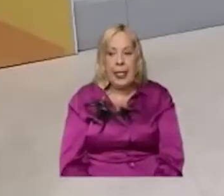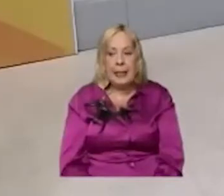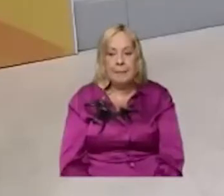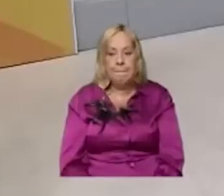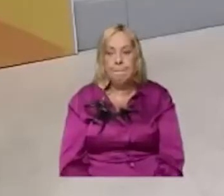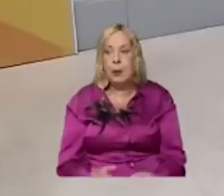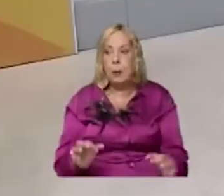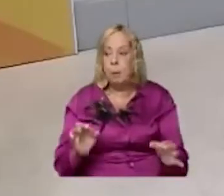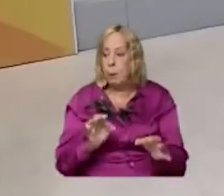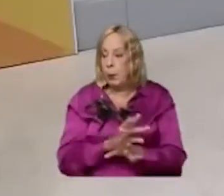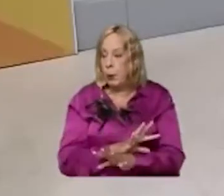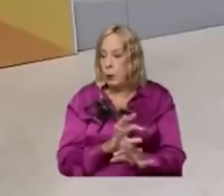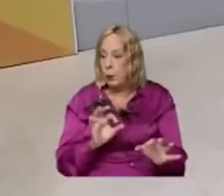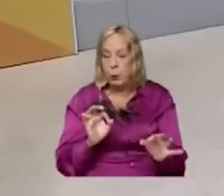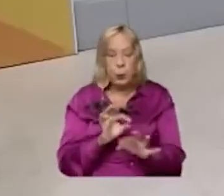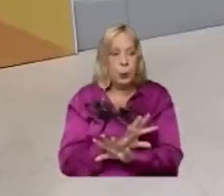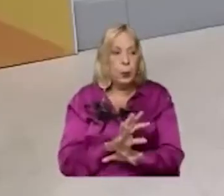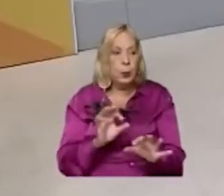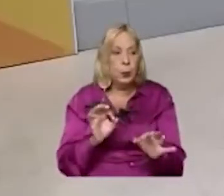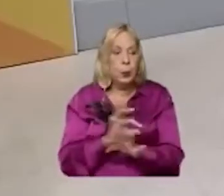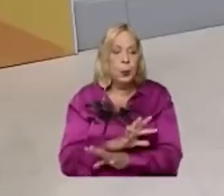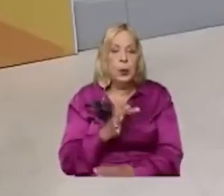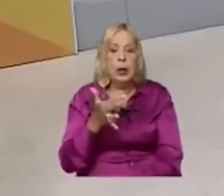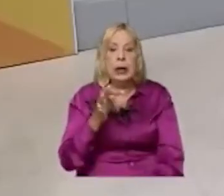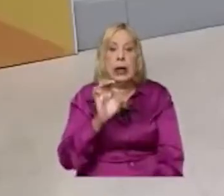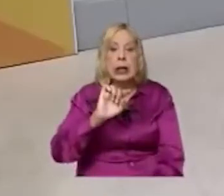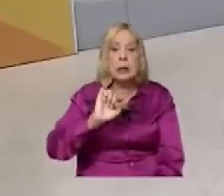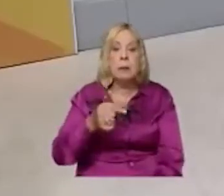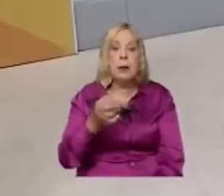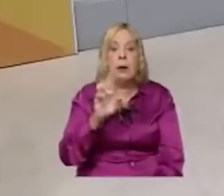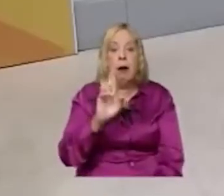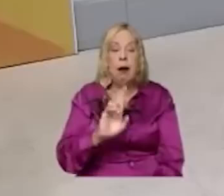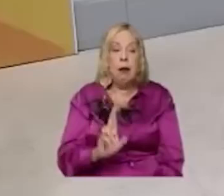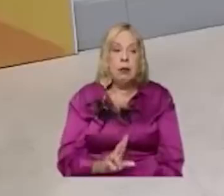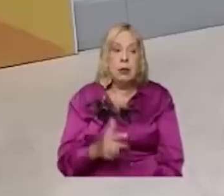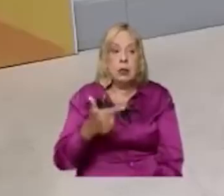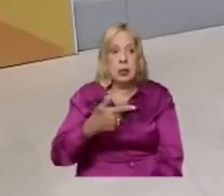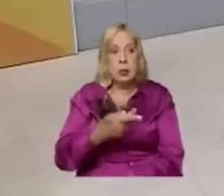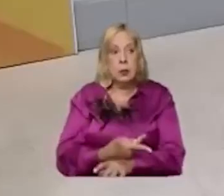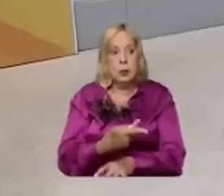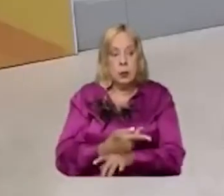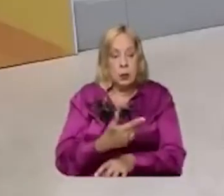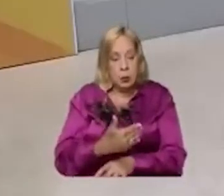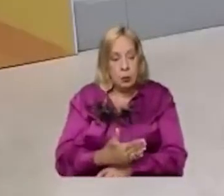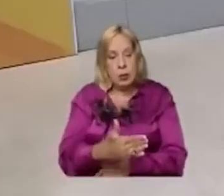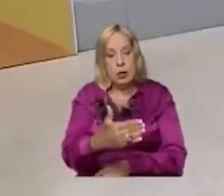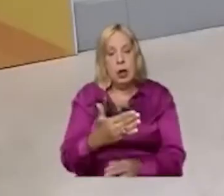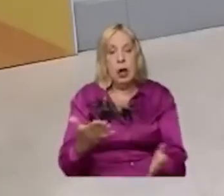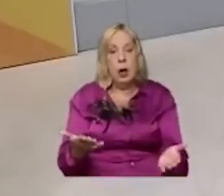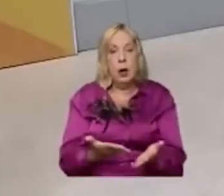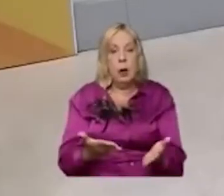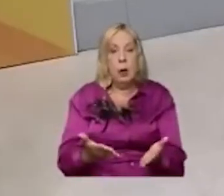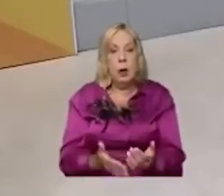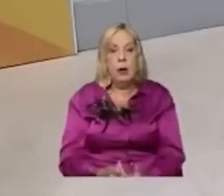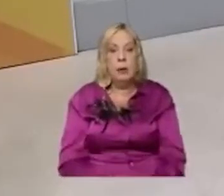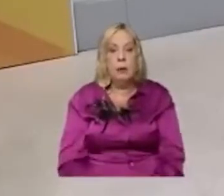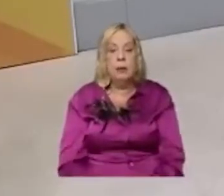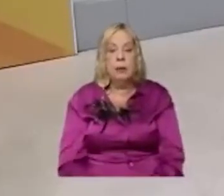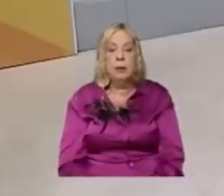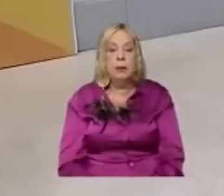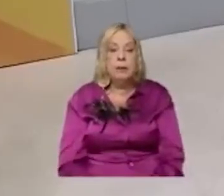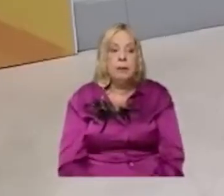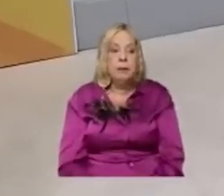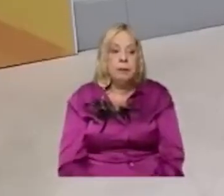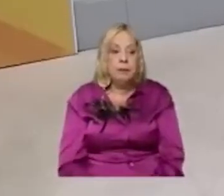Tudo prontinho. 10 mil. Tudo prontinho. 10 mil reais é o prêmio. Segundo prêmio vai começar agora. Tâmara Liga Sorteadora. Terei na condução